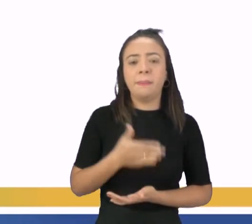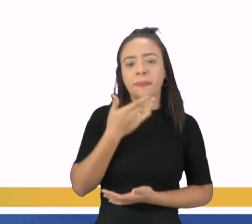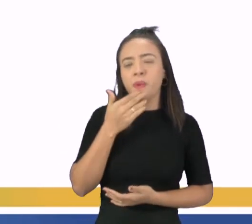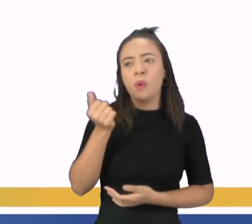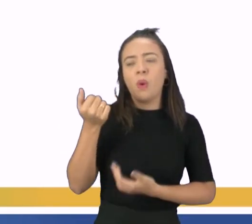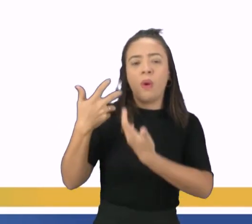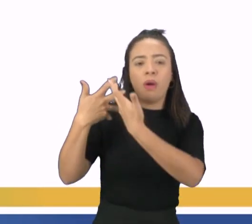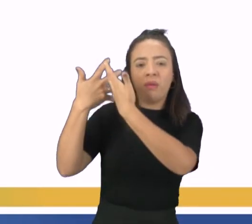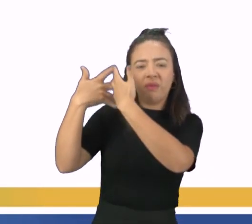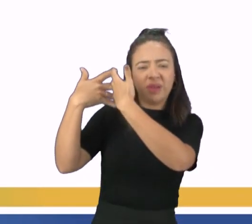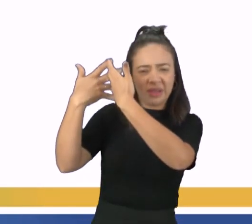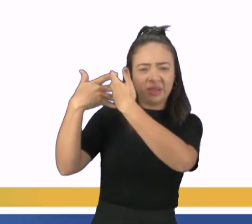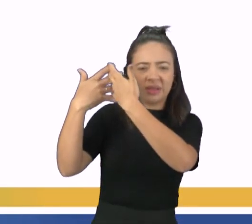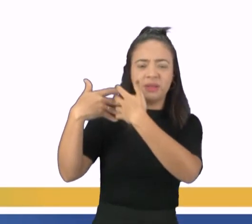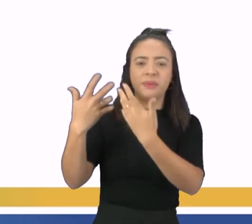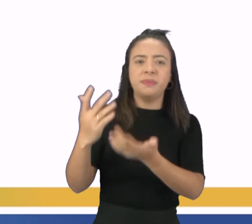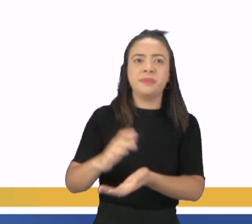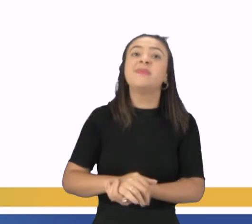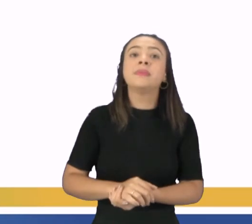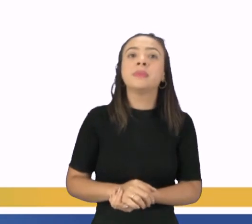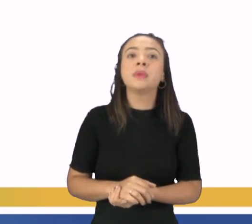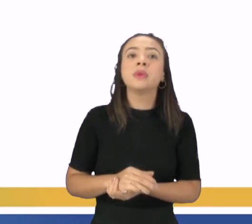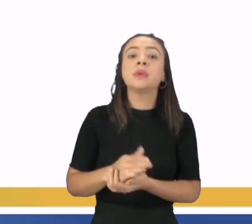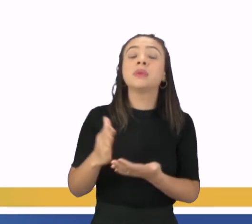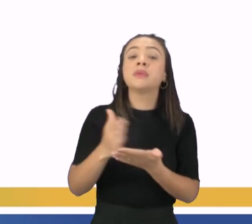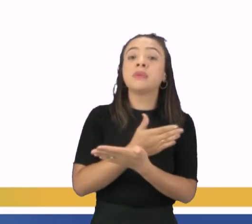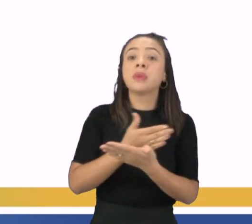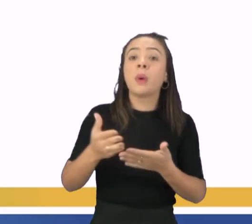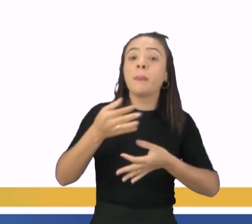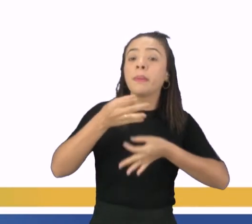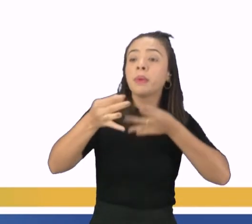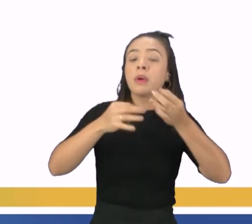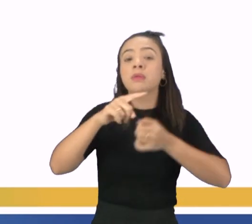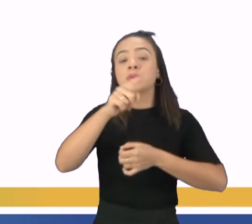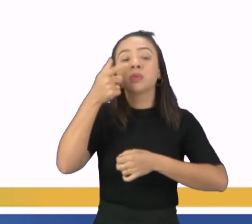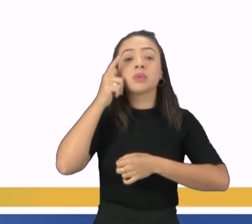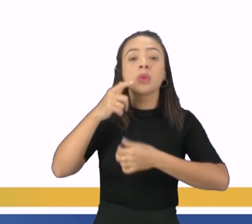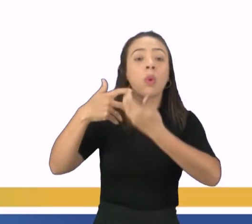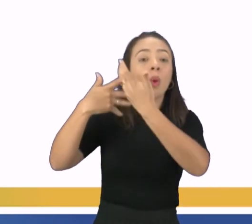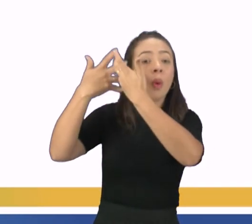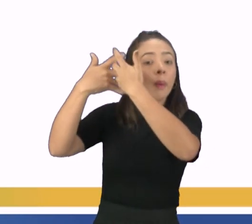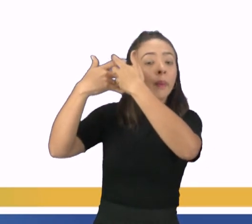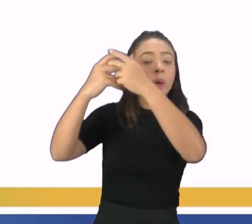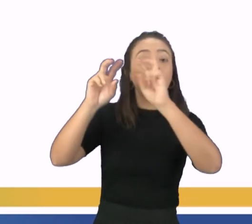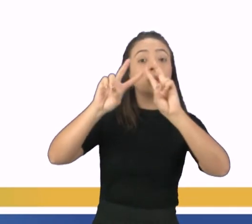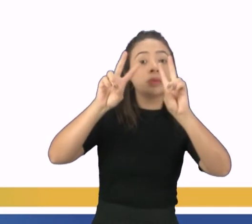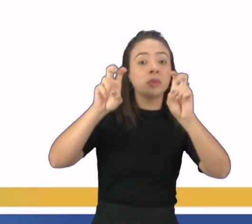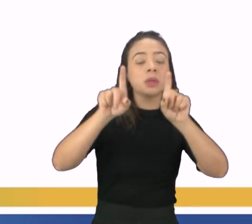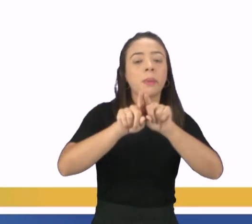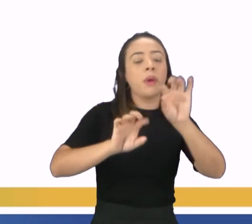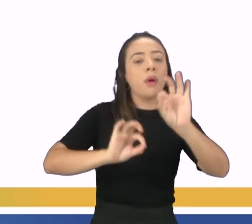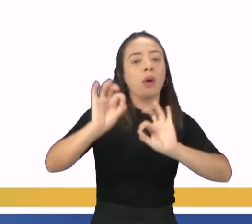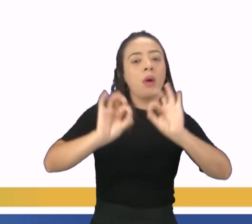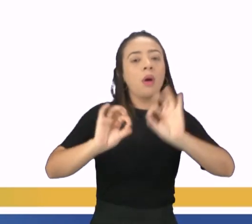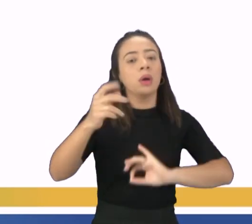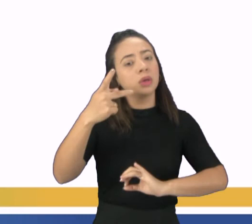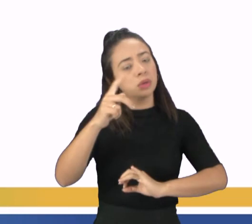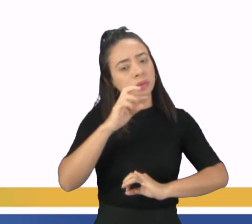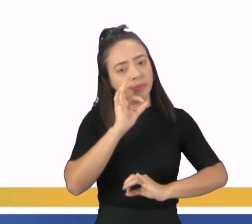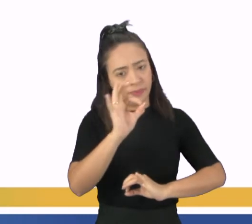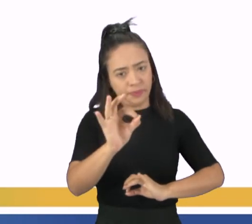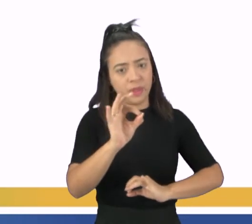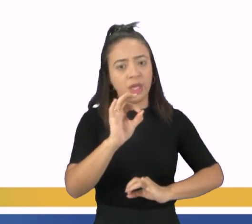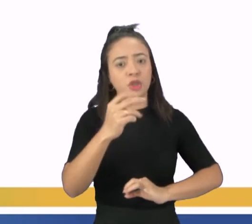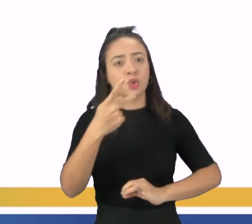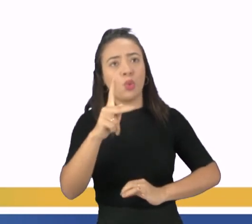tá? O que eu coloquei para vocês aí são alguns comentários, tá? Para que vocês pensem nessa temática, né? E elaborem suas próprias respostas,